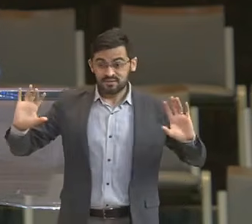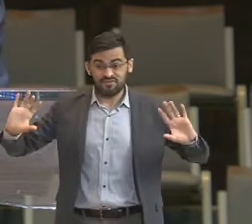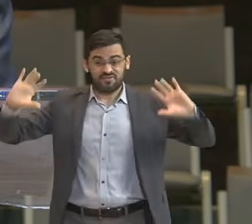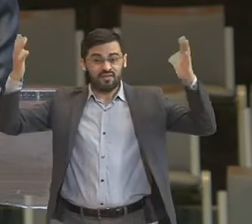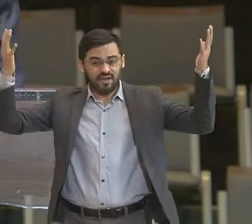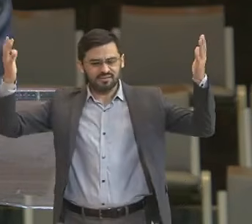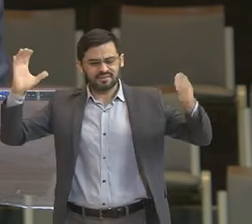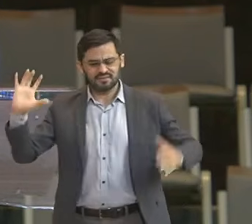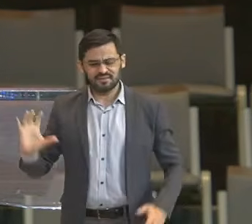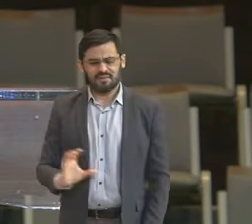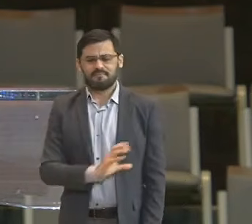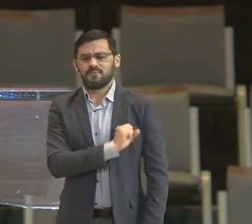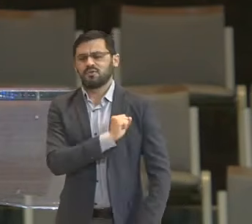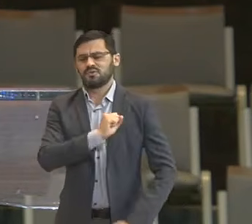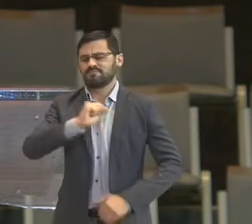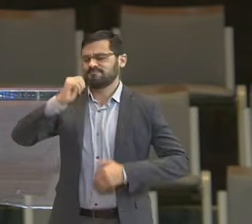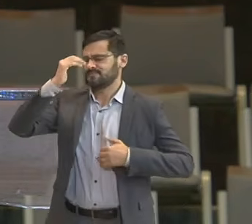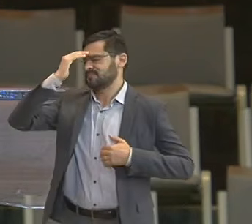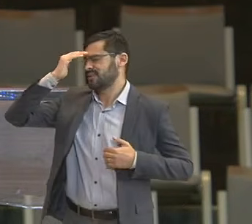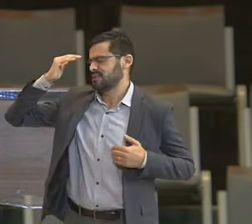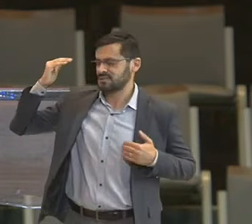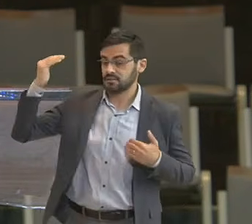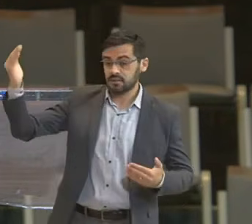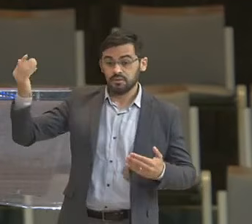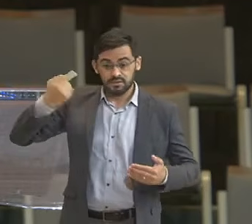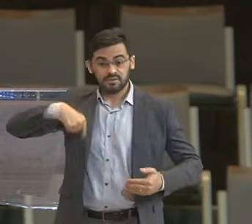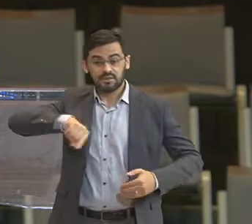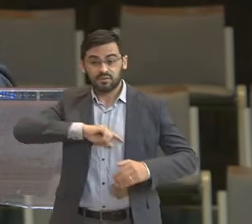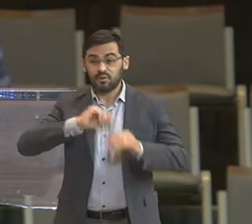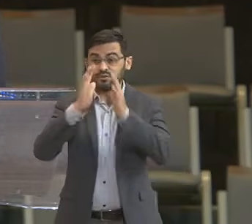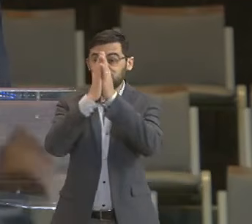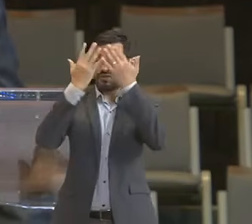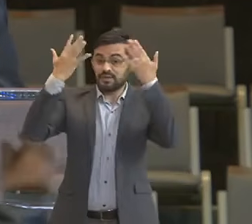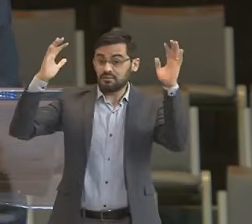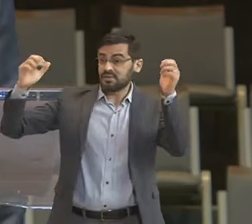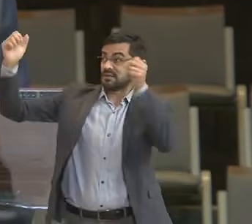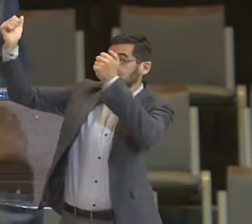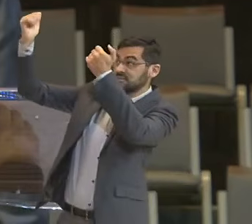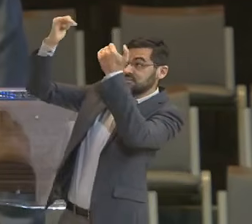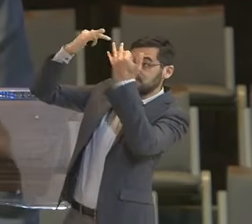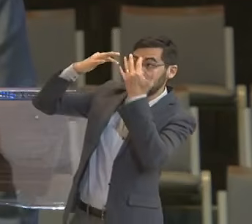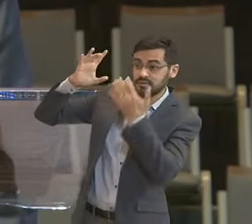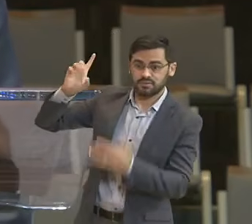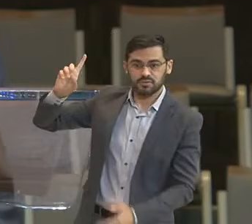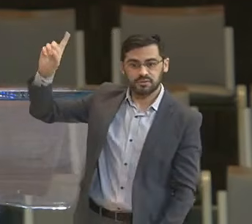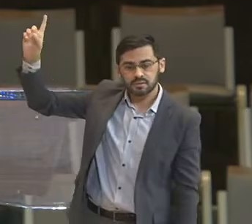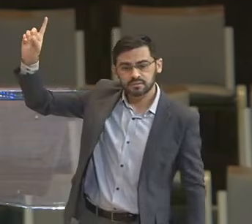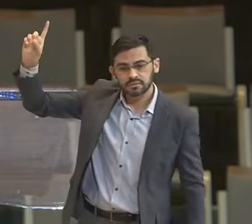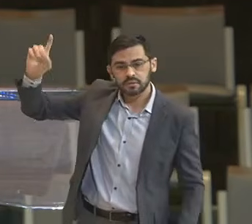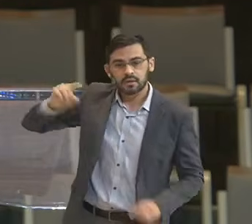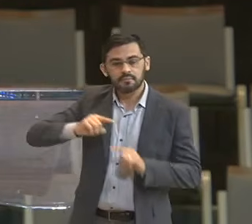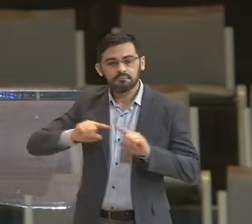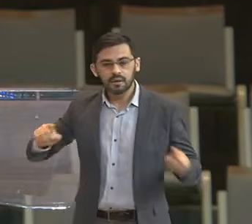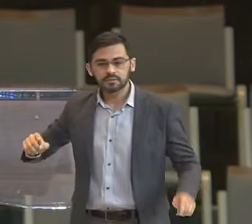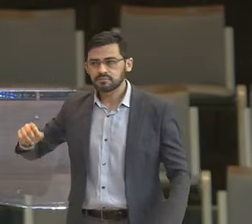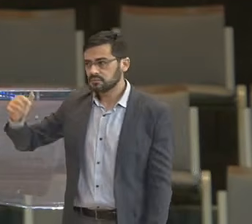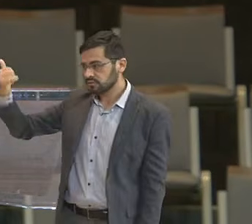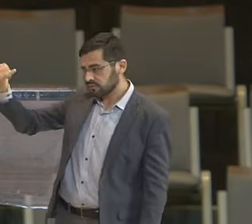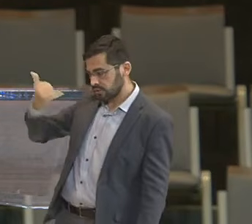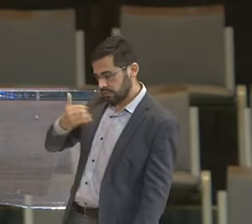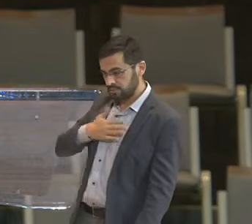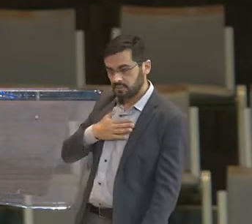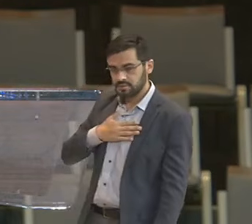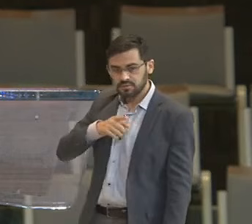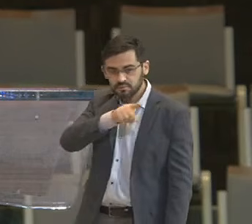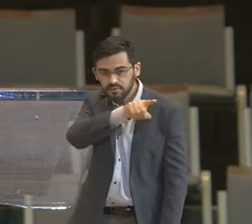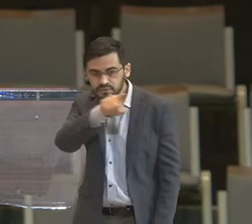de gratidão, uma festa que estamos celebrando bênçãos de Deus, mas para dizer para mim e para você,